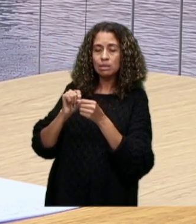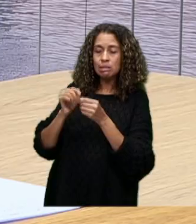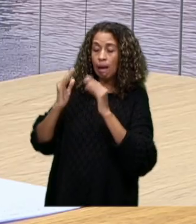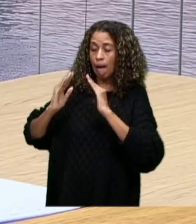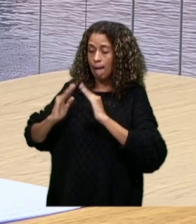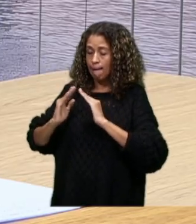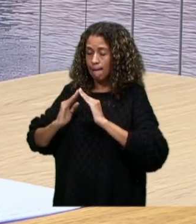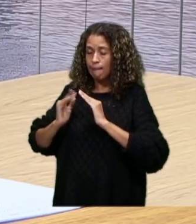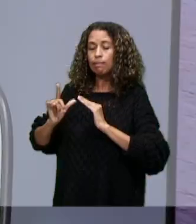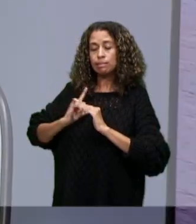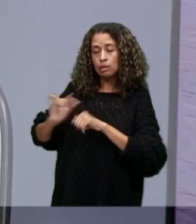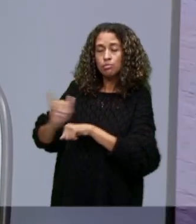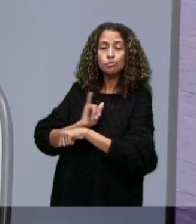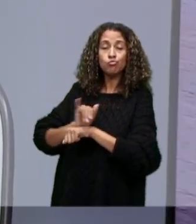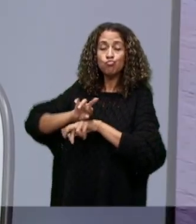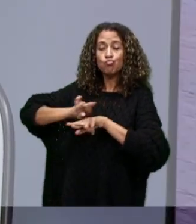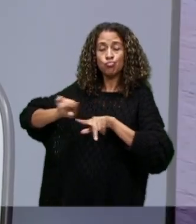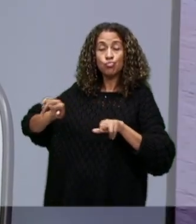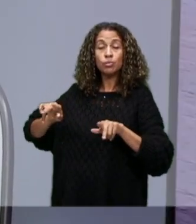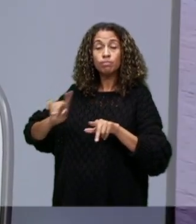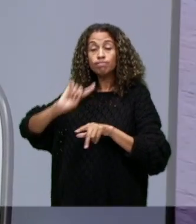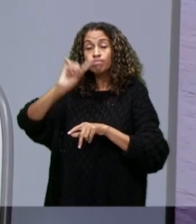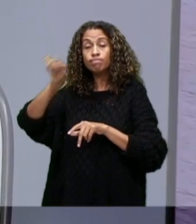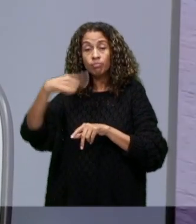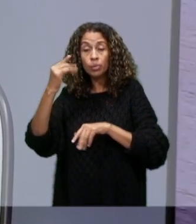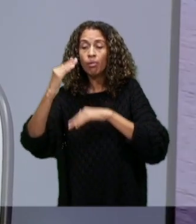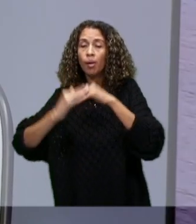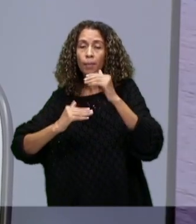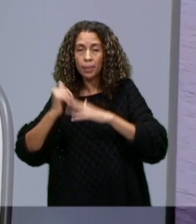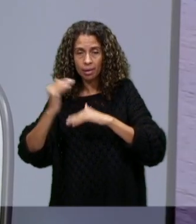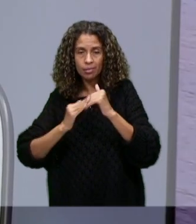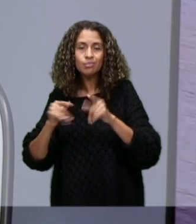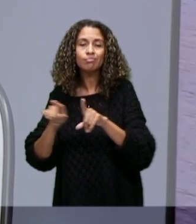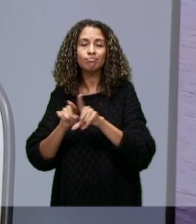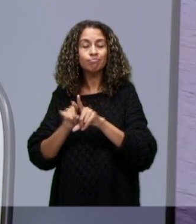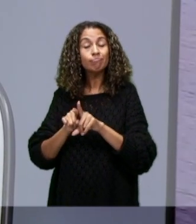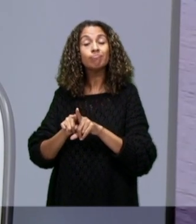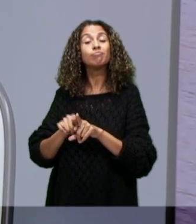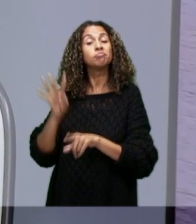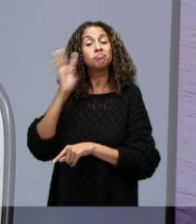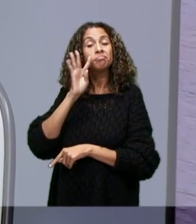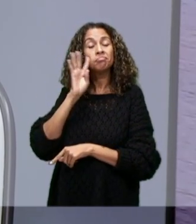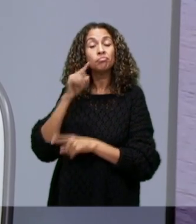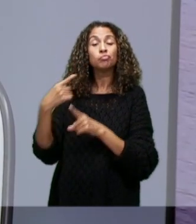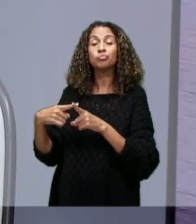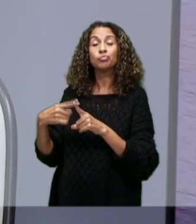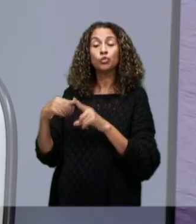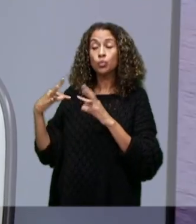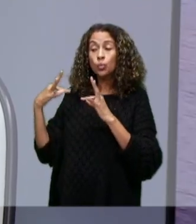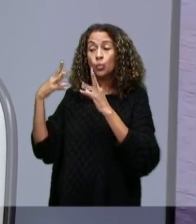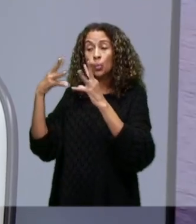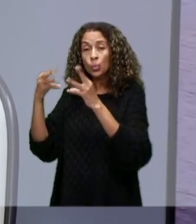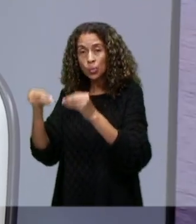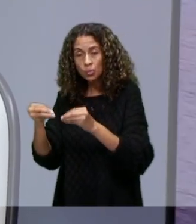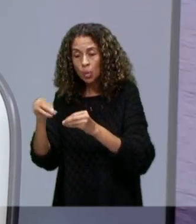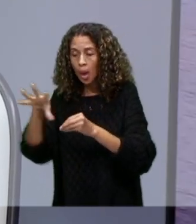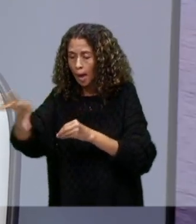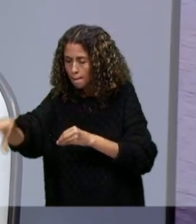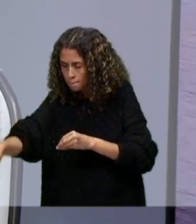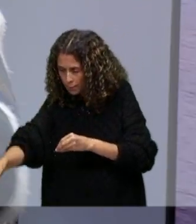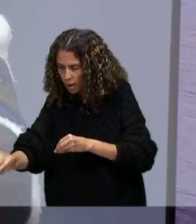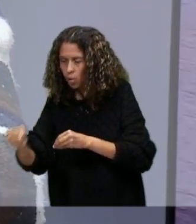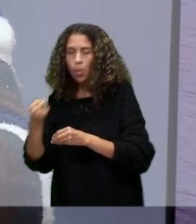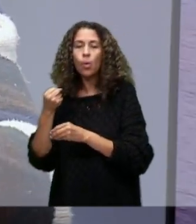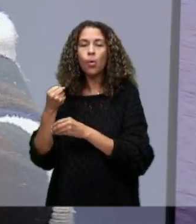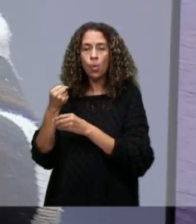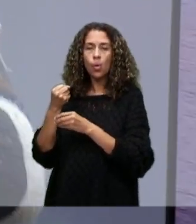que tem diversas formas, e aí depois a gente foi para a parte prática. E aí foi muito legal, porque daí todo mundo pegou o resíduo da